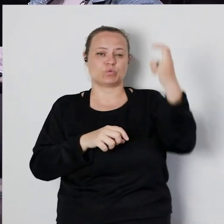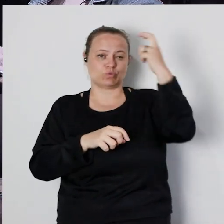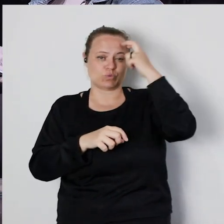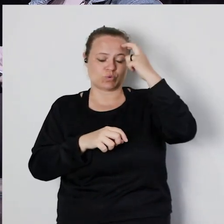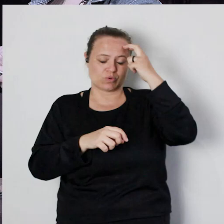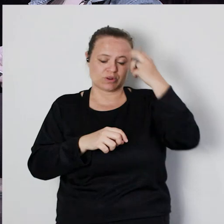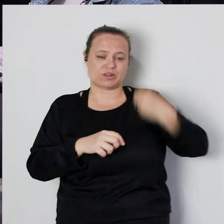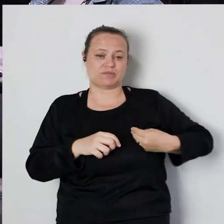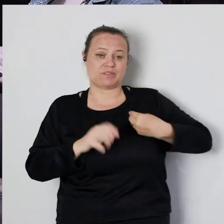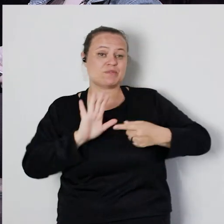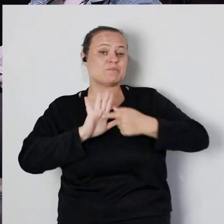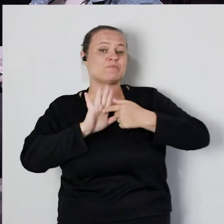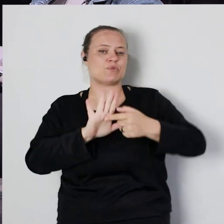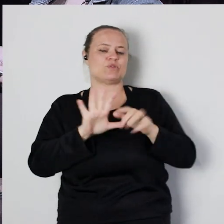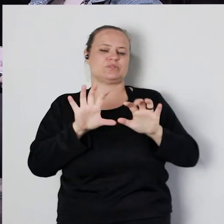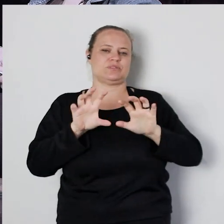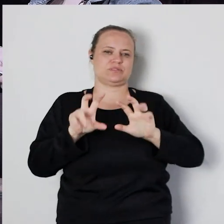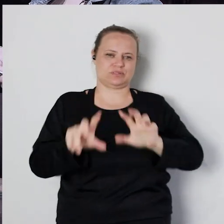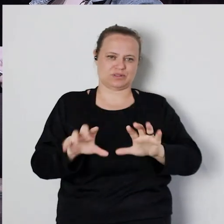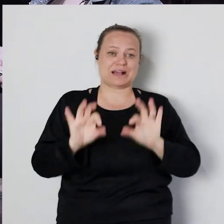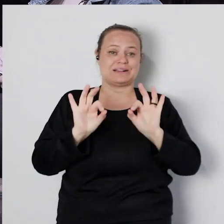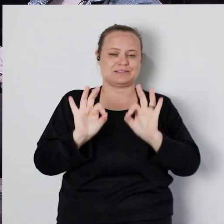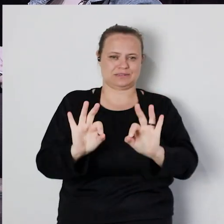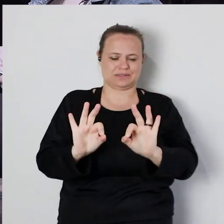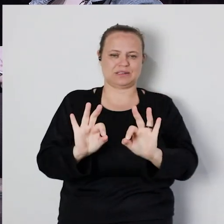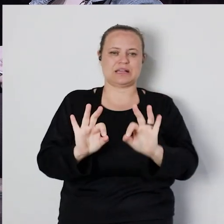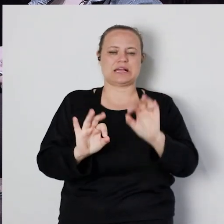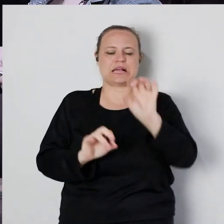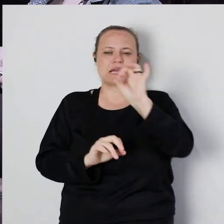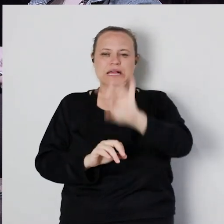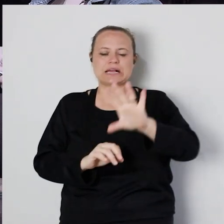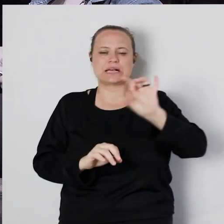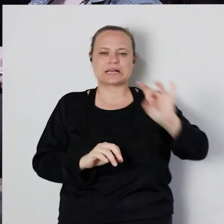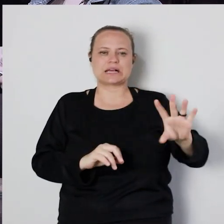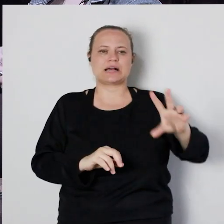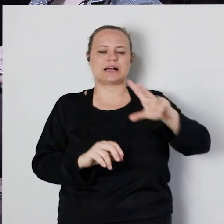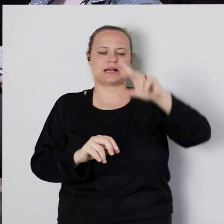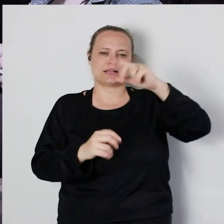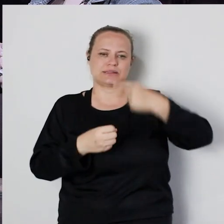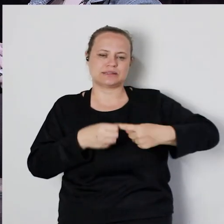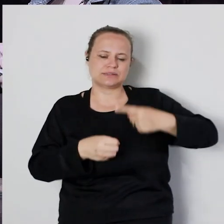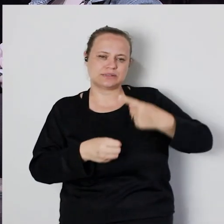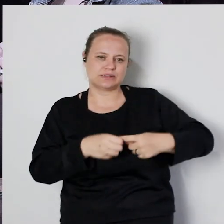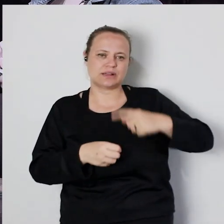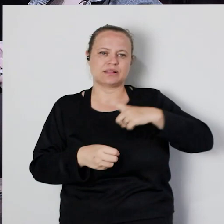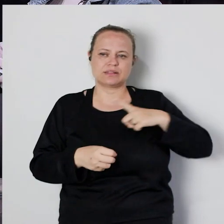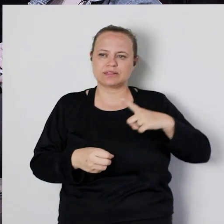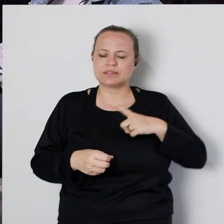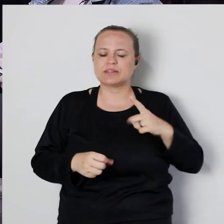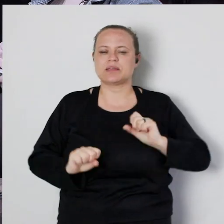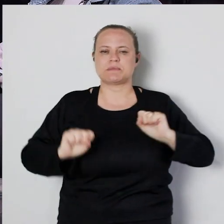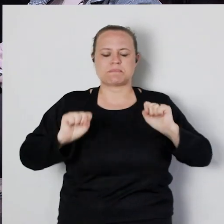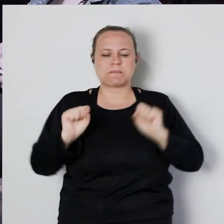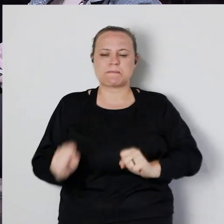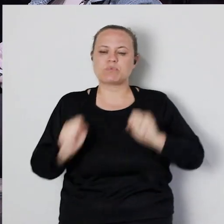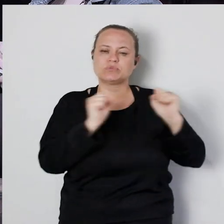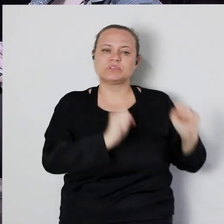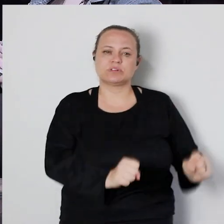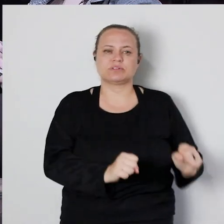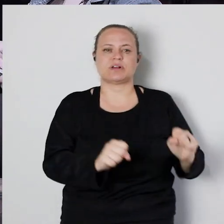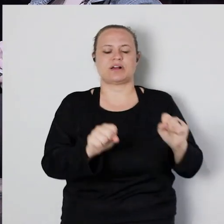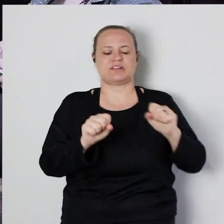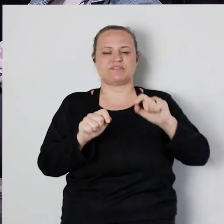o Cultura Viva veio trazer isso. A cultura acontece por meio, né, de cada município tem